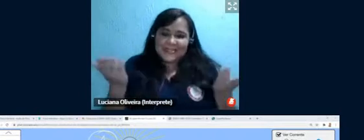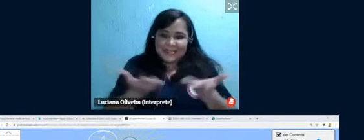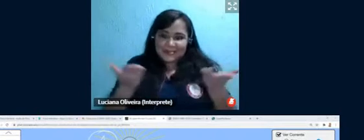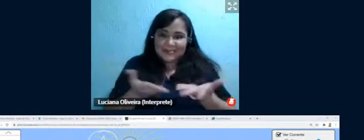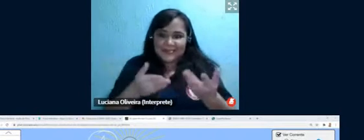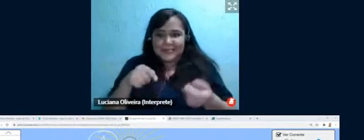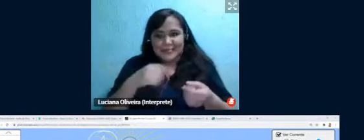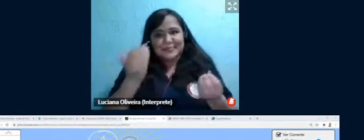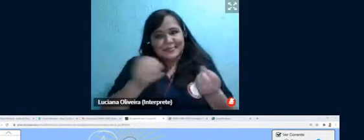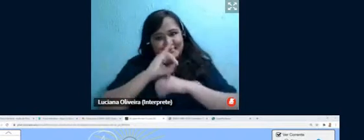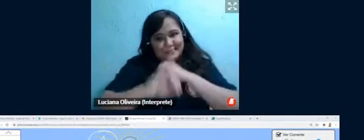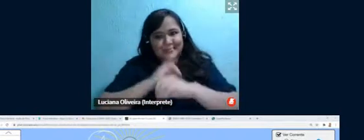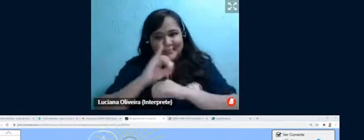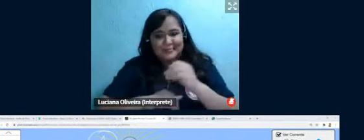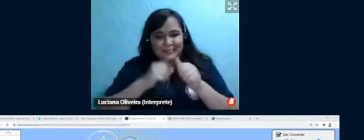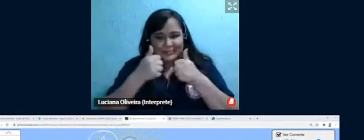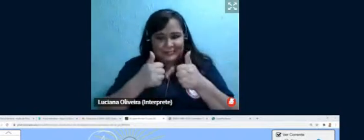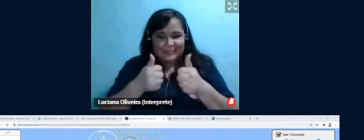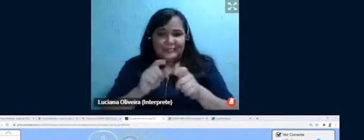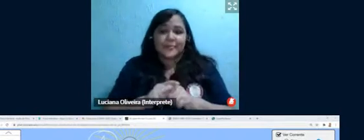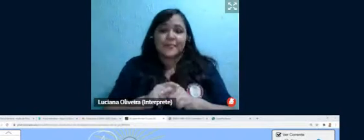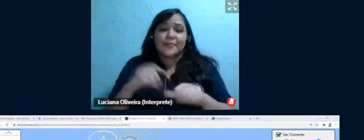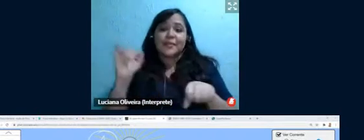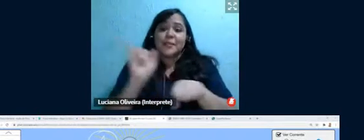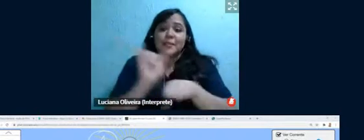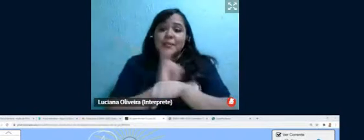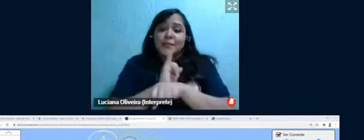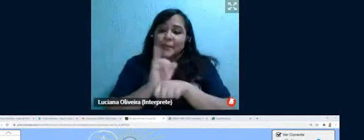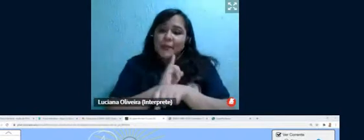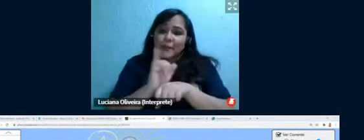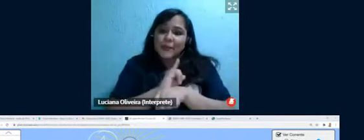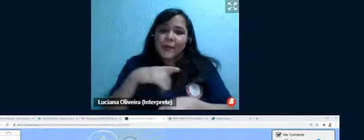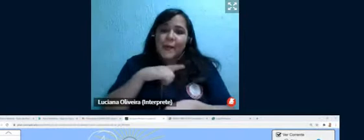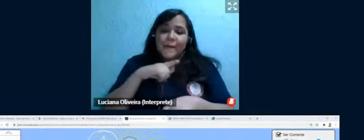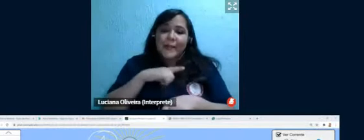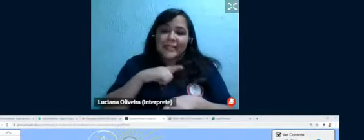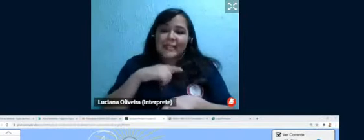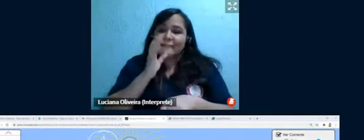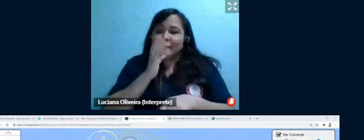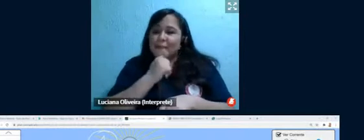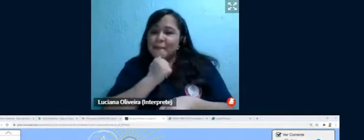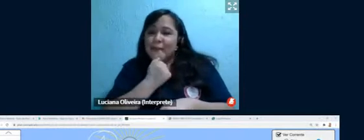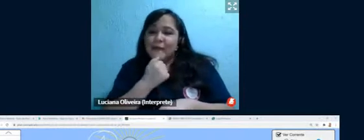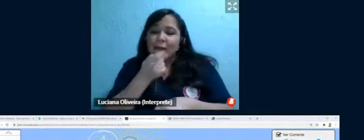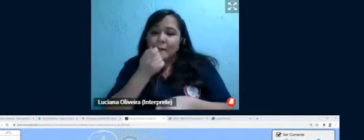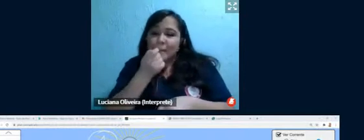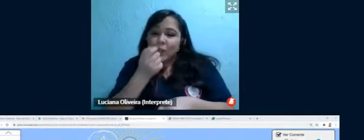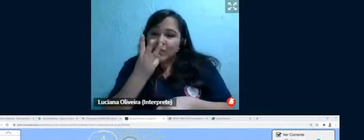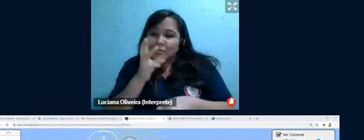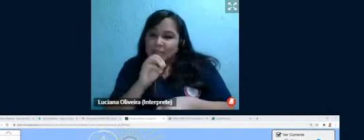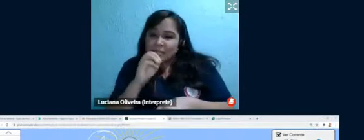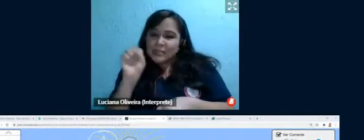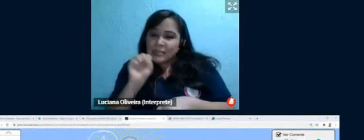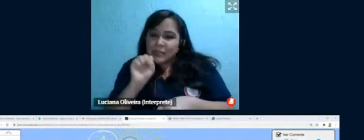um atraso de 30 segundos entre o que eu falo e o que acontece lá. Caio, me